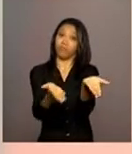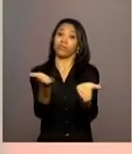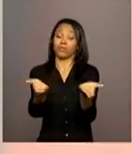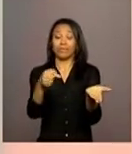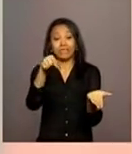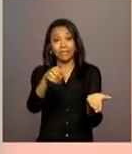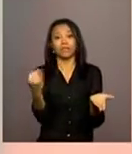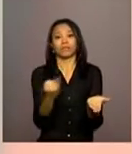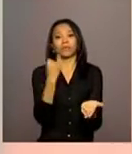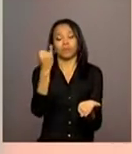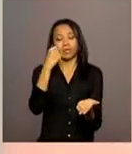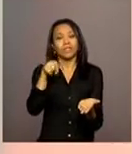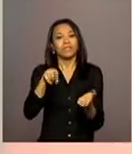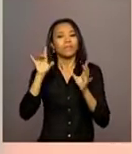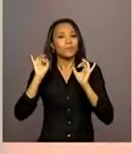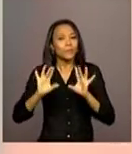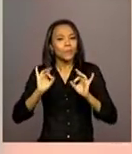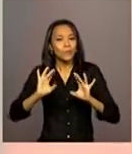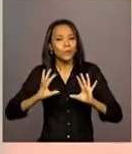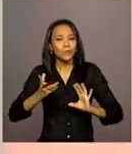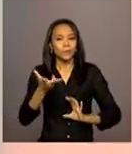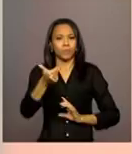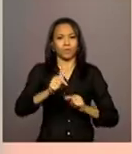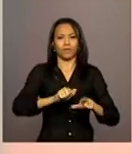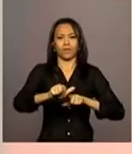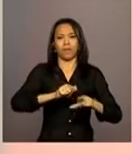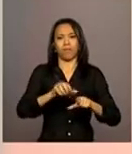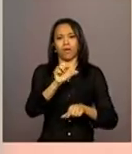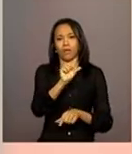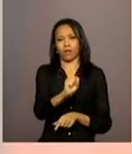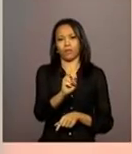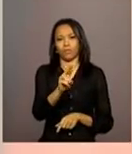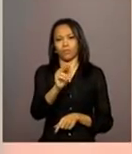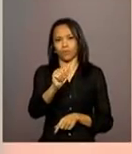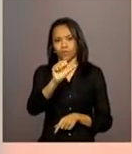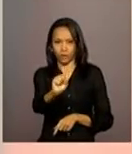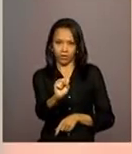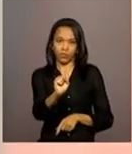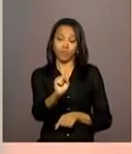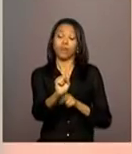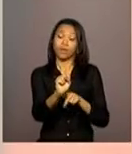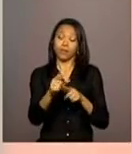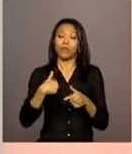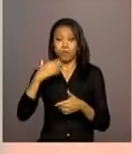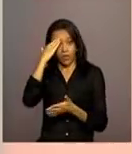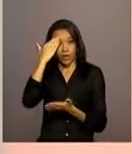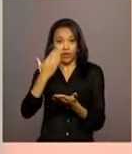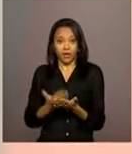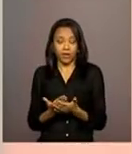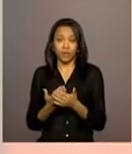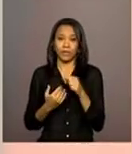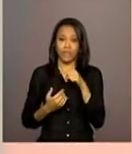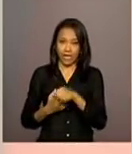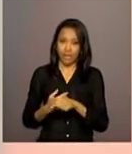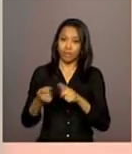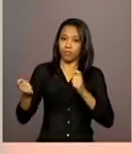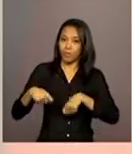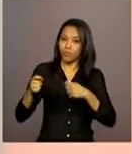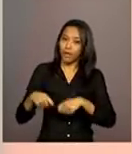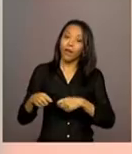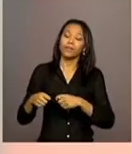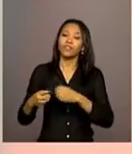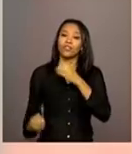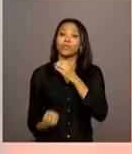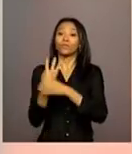grande es qualifico suas esc consolido suas eu creio que essa possibilidade de instituir as